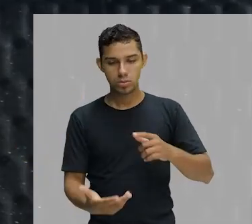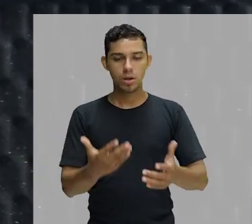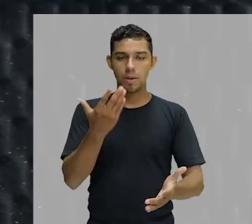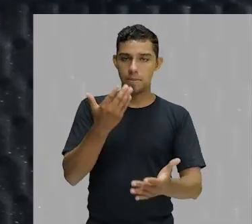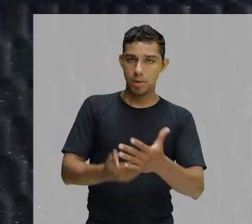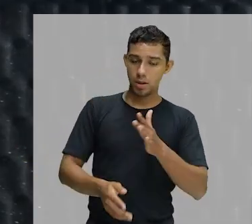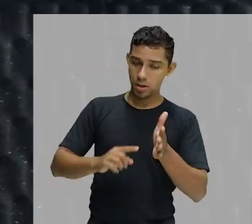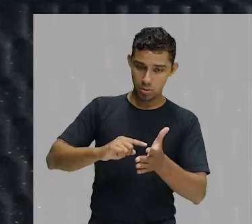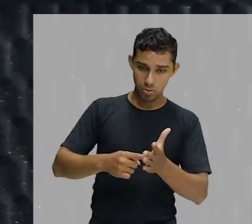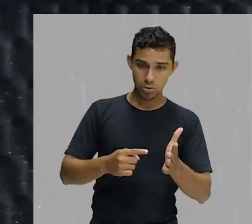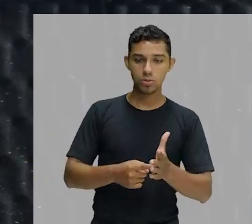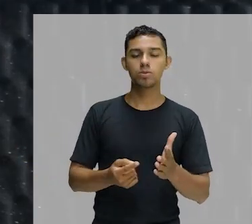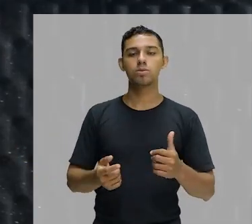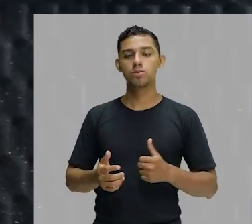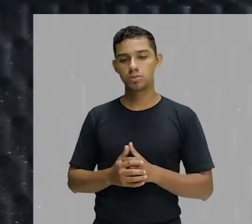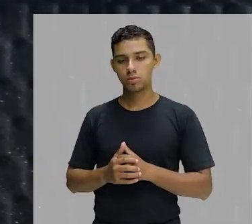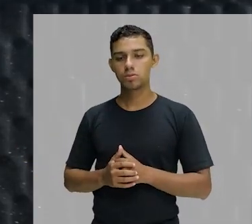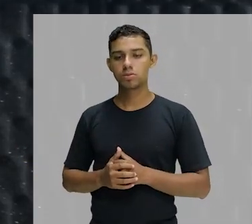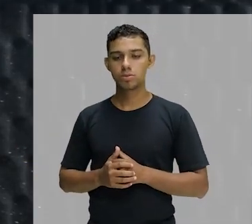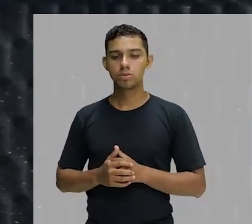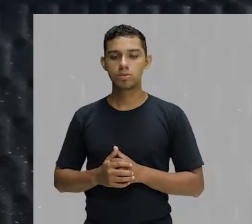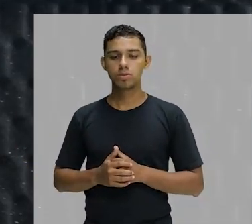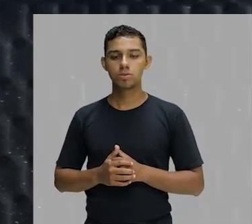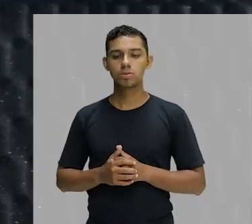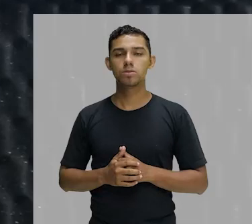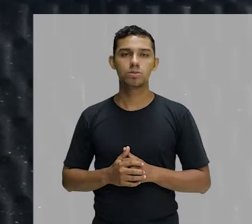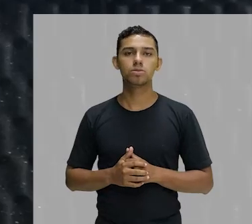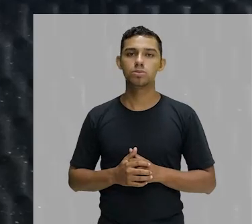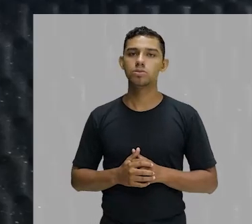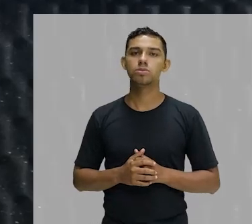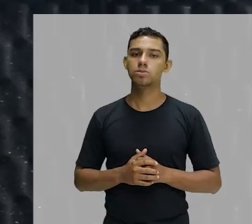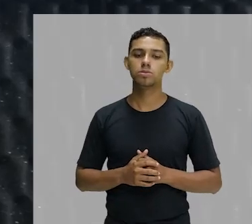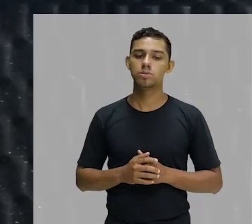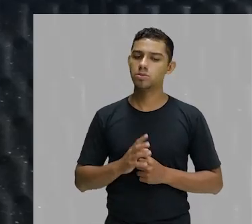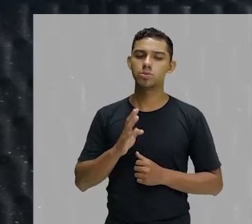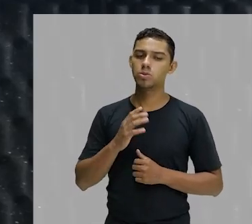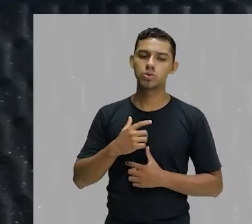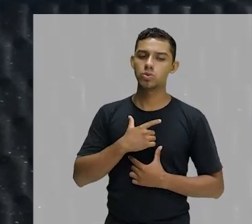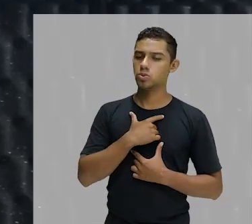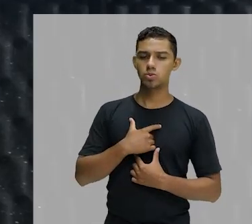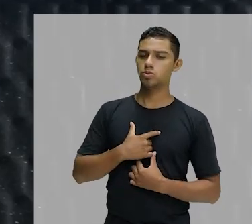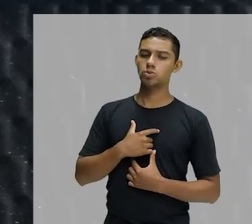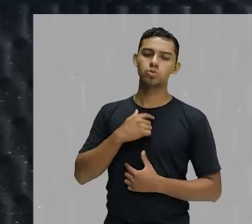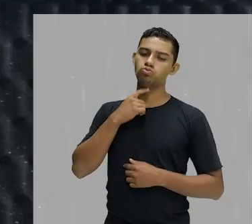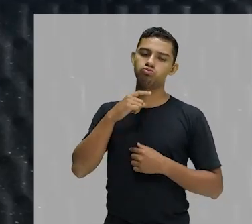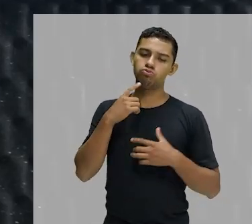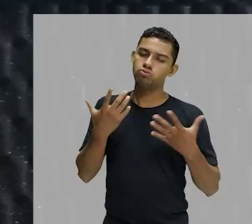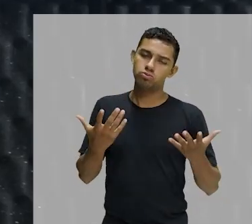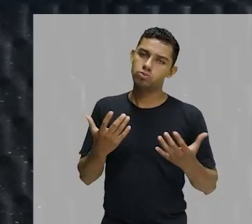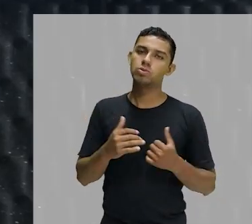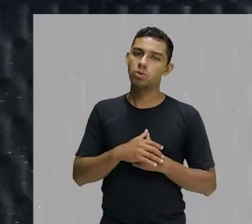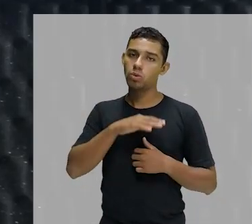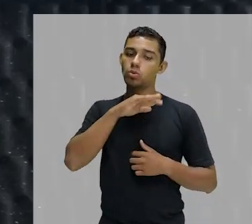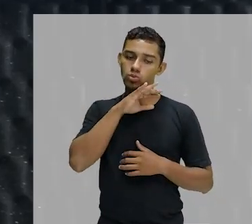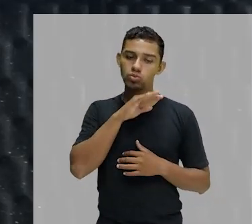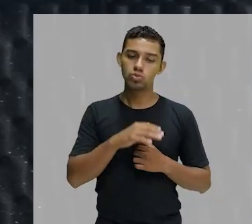perdeu pontuação e não foi tão legal aqui. Não conseguiu manter-se o quê?